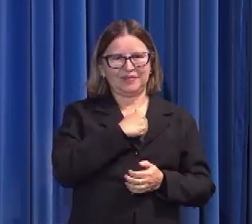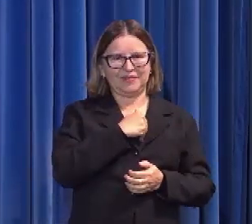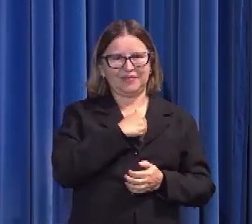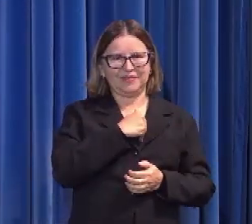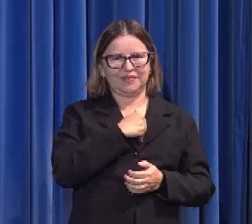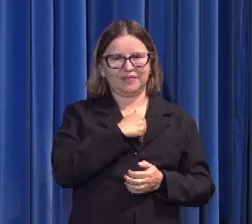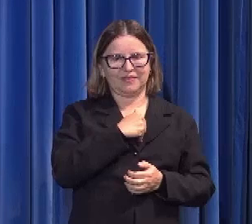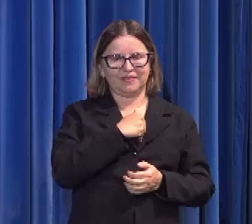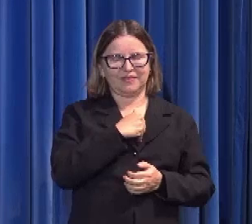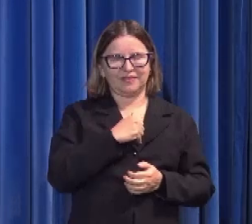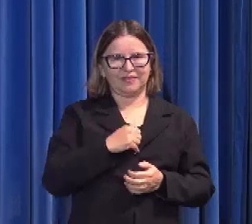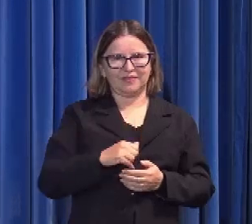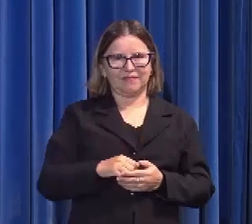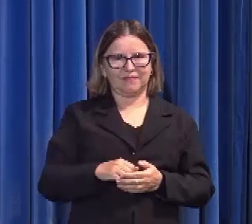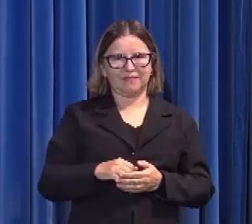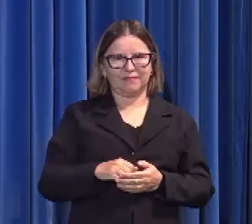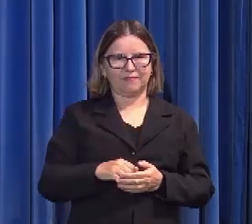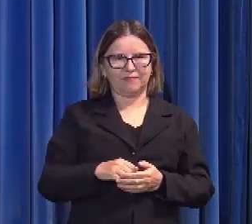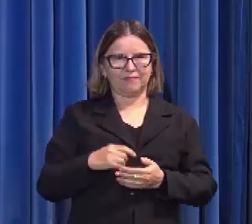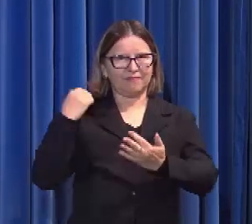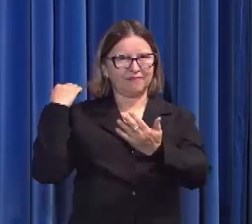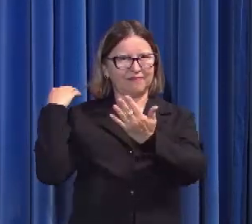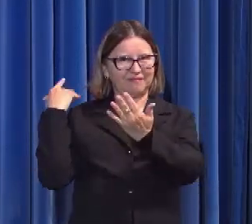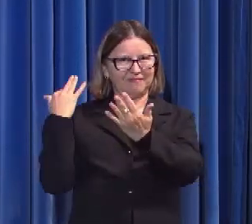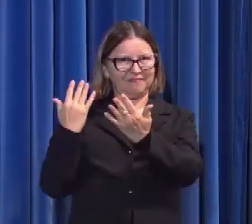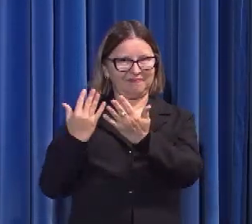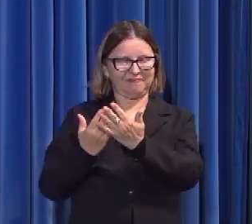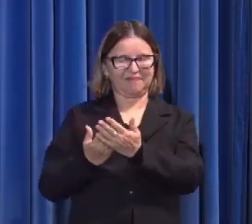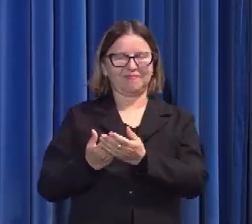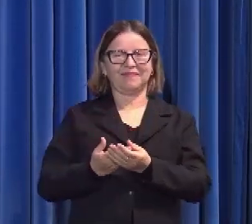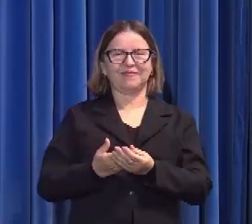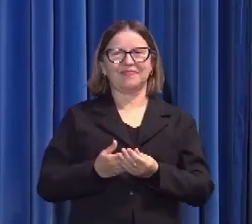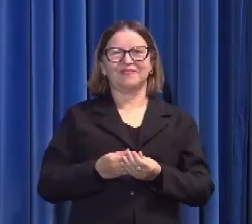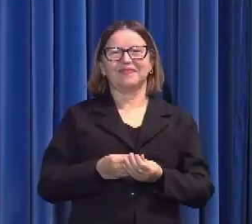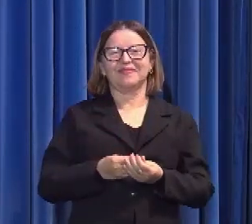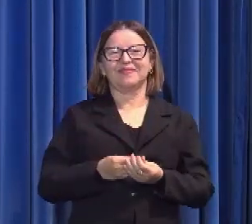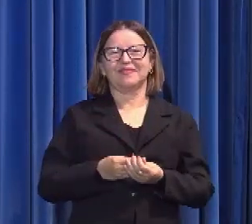e é durante algum tempo